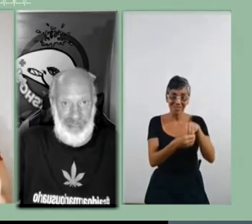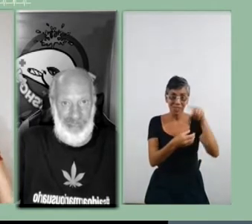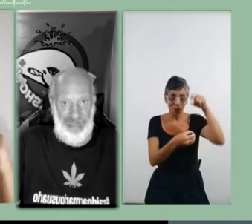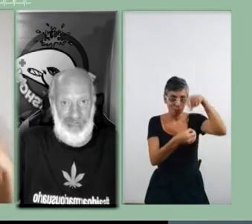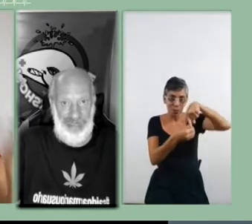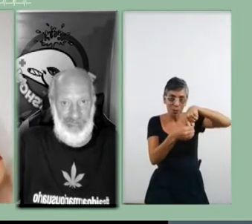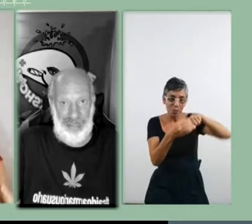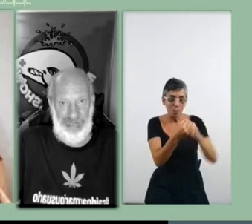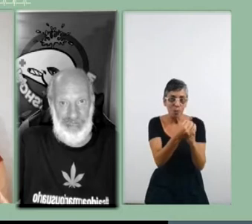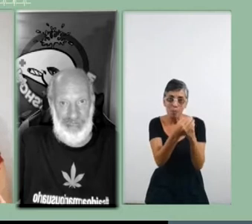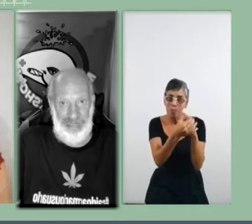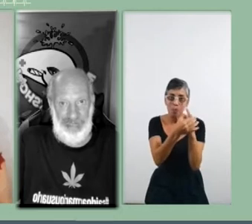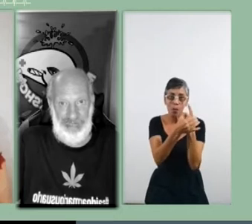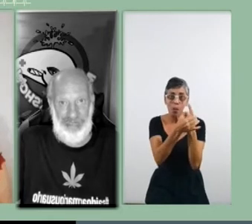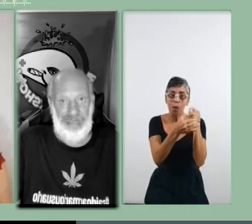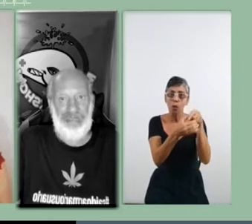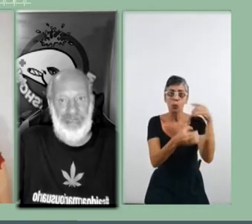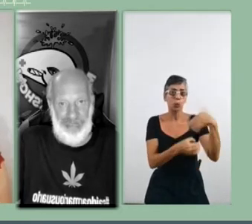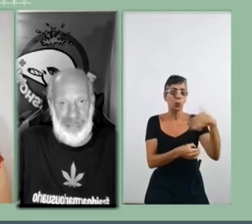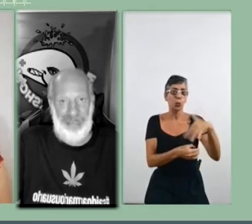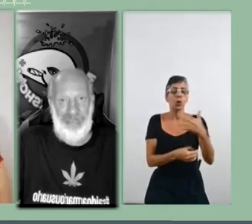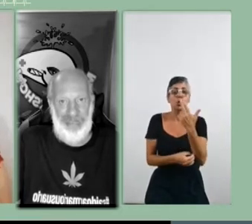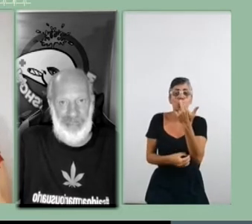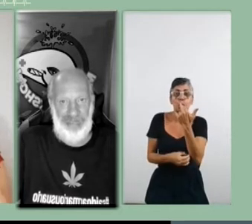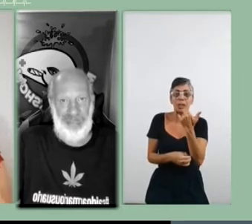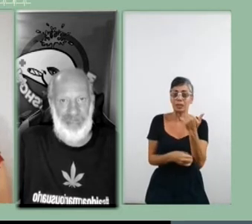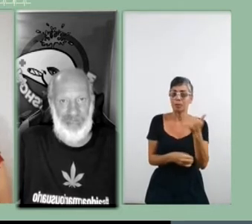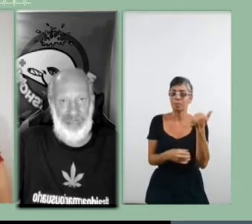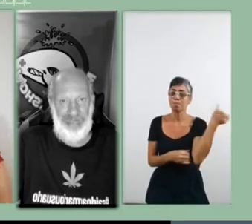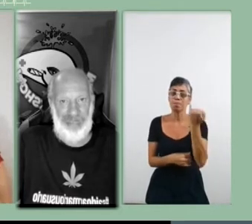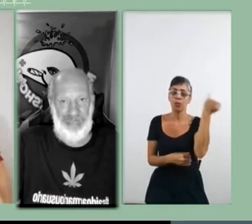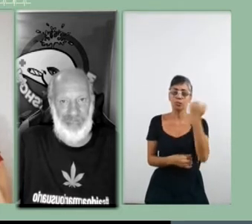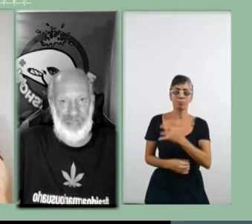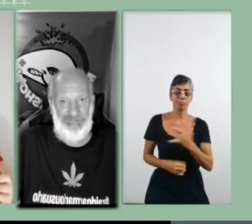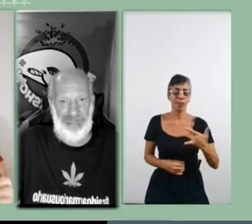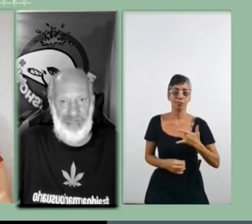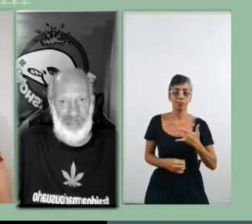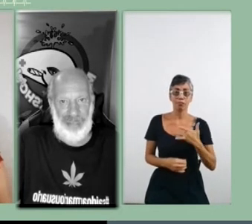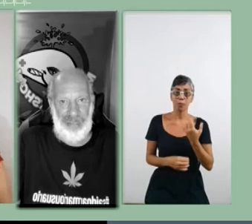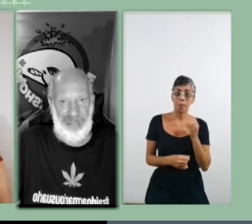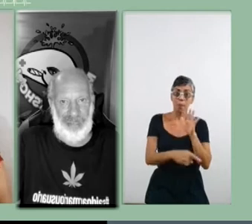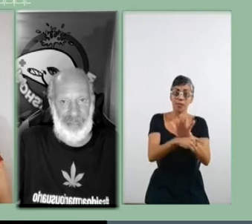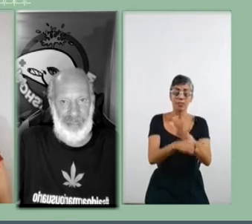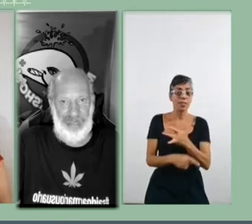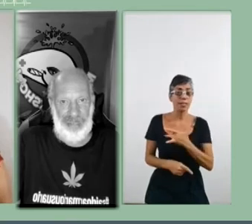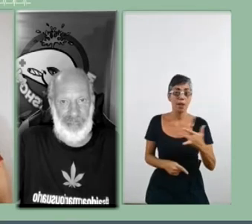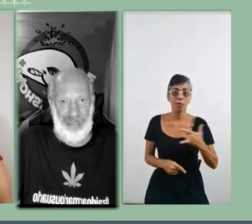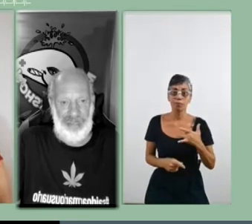germinados que jamais a planta adulta irá ter. Então, assim, são benefícios assim gigantescos que a gente